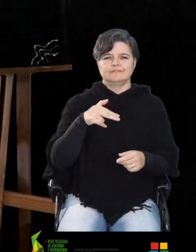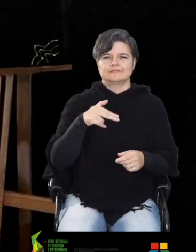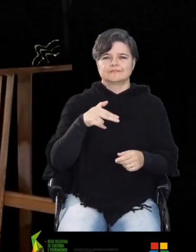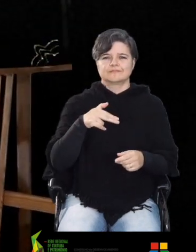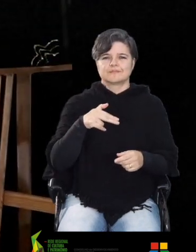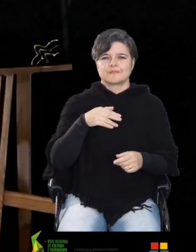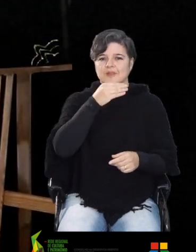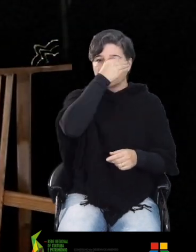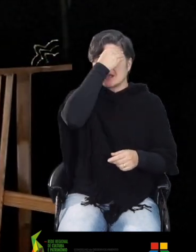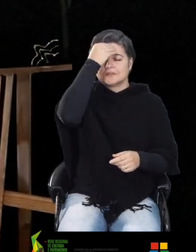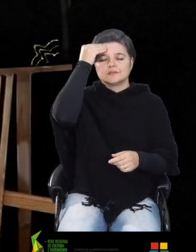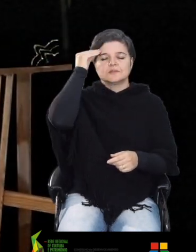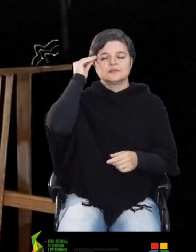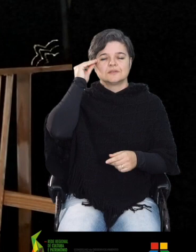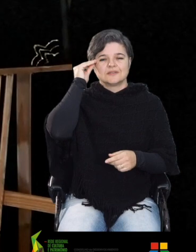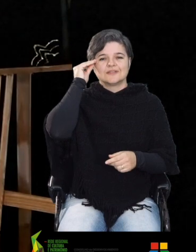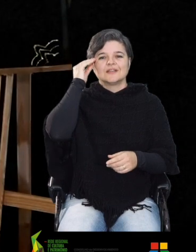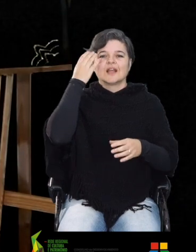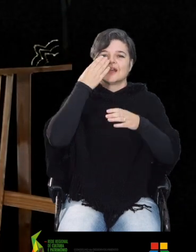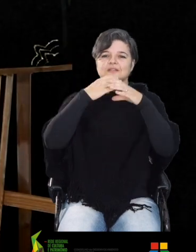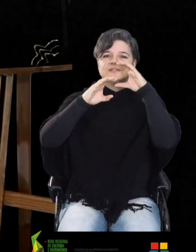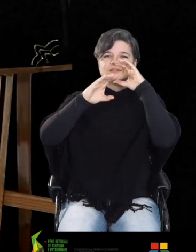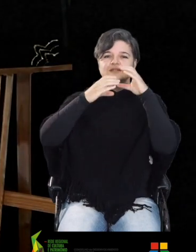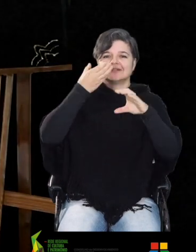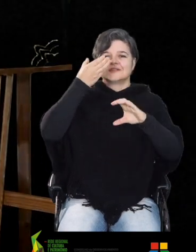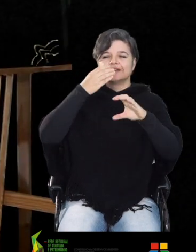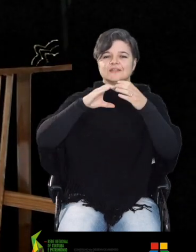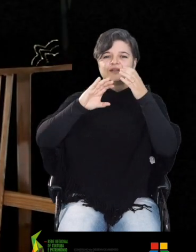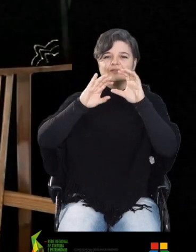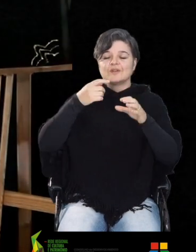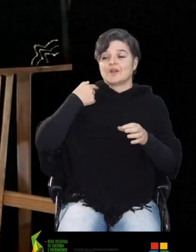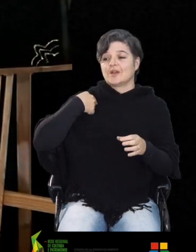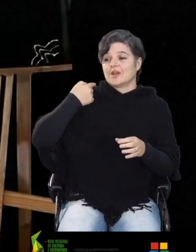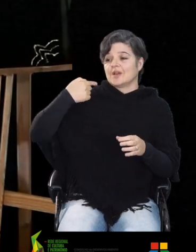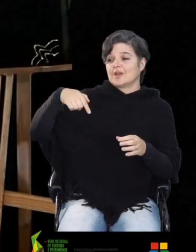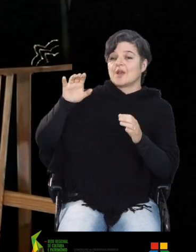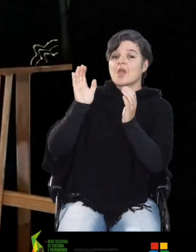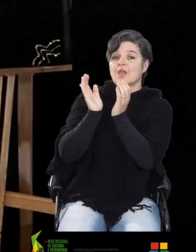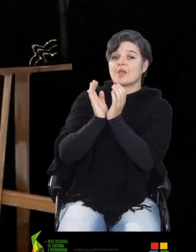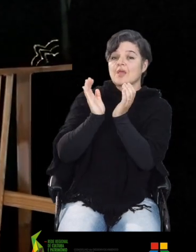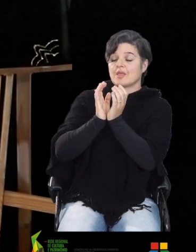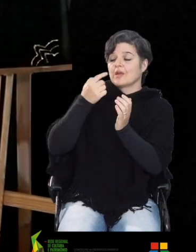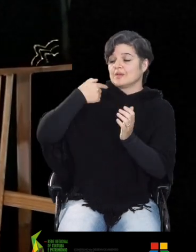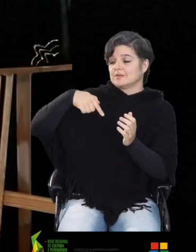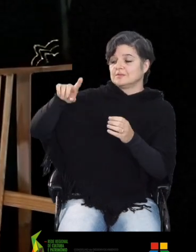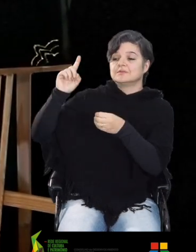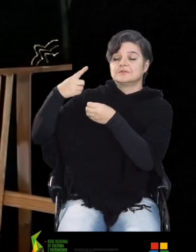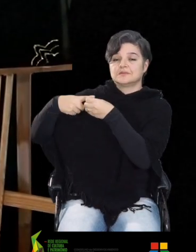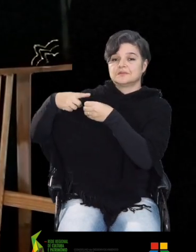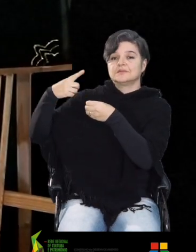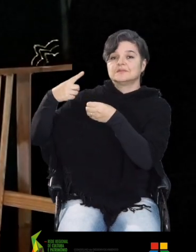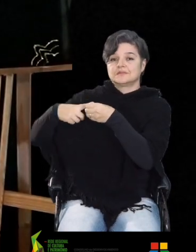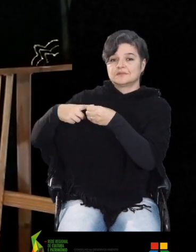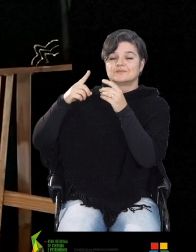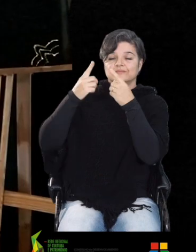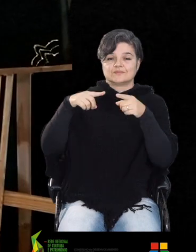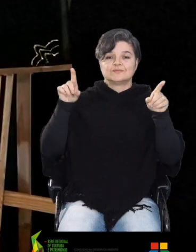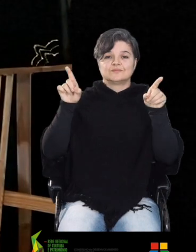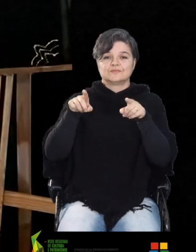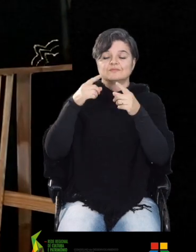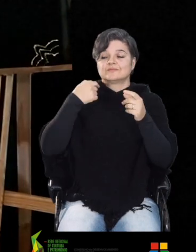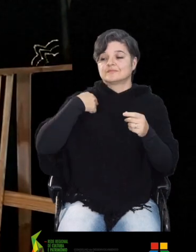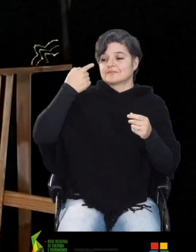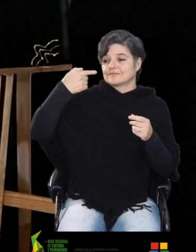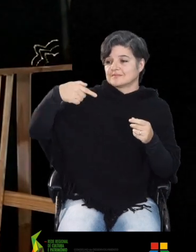nunca se esqueceram de cantar eu vou parar de beber